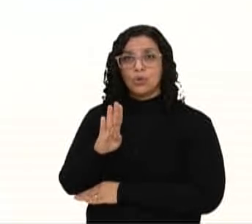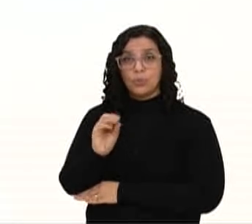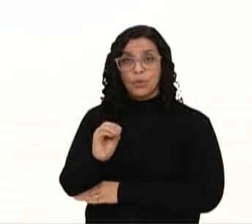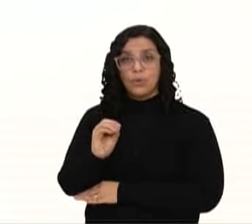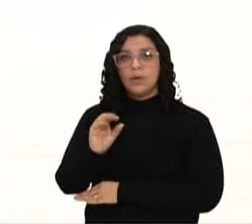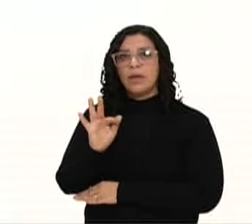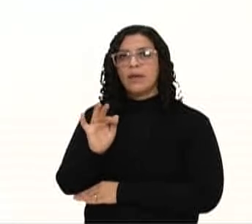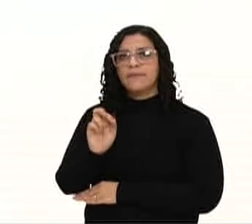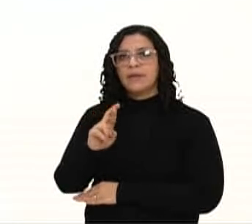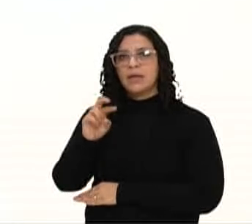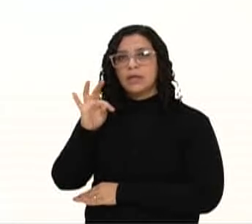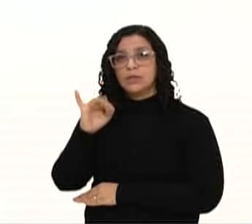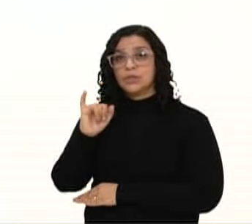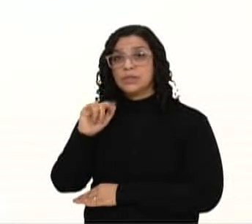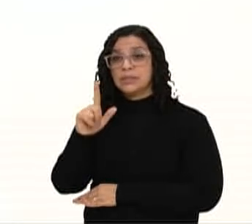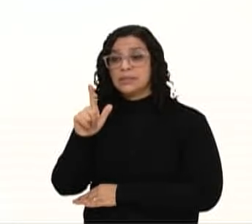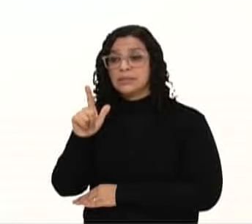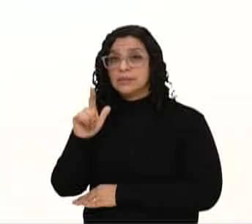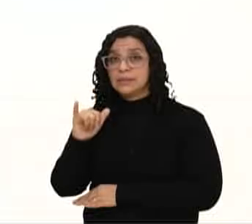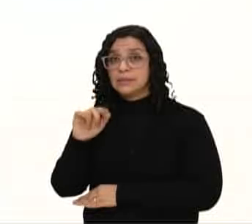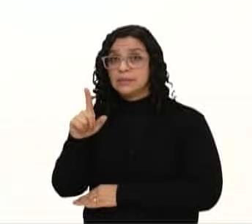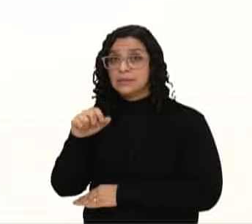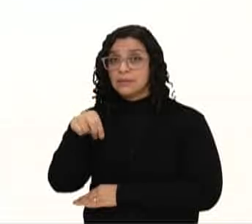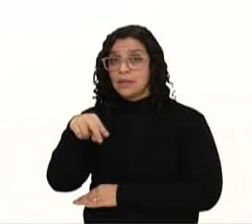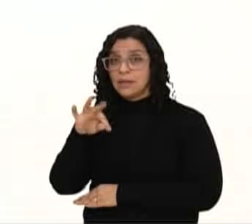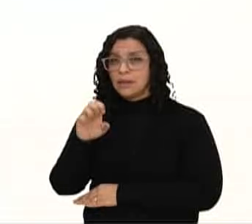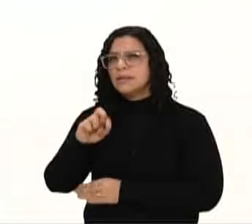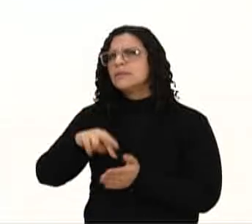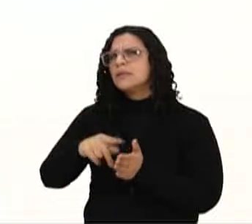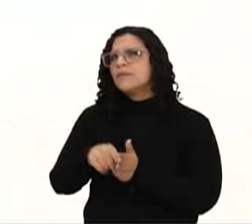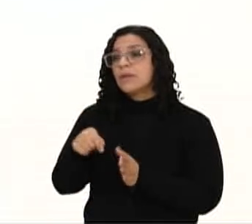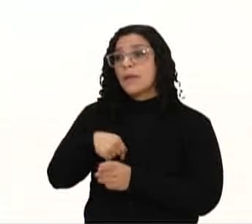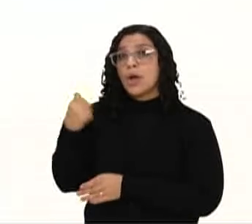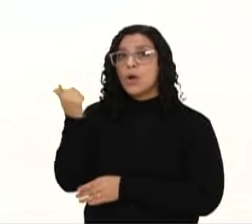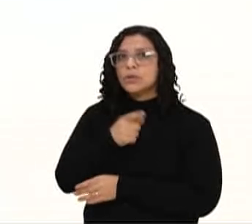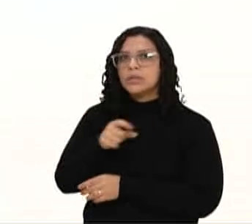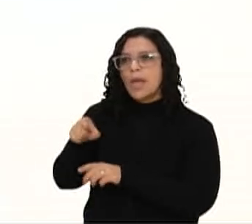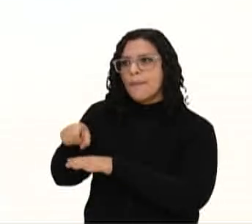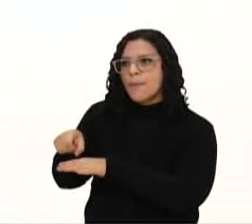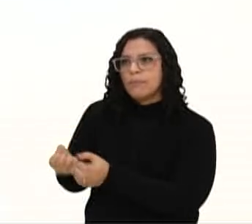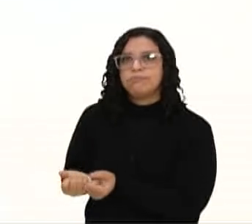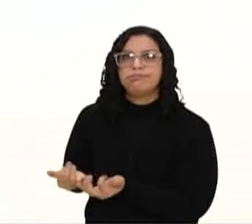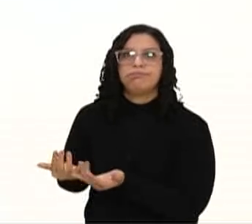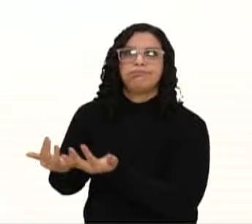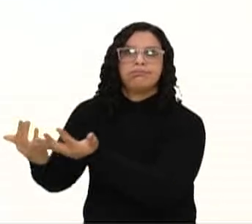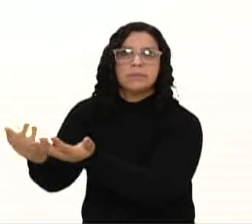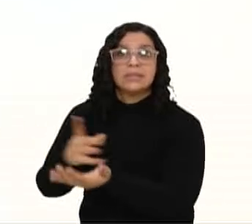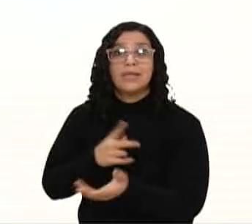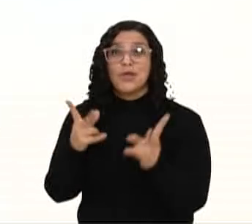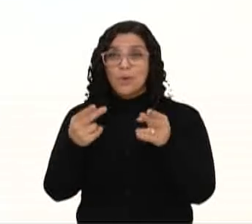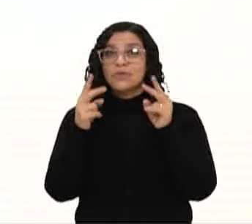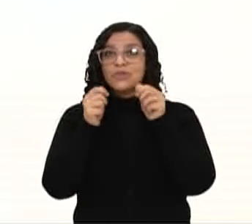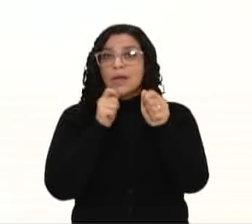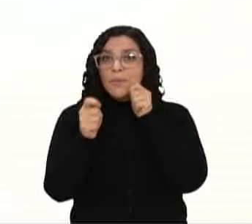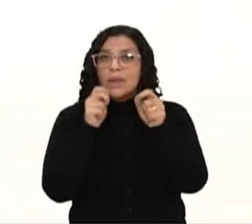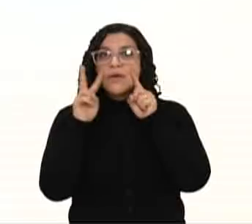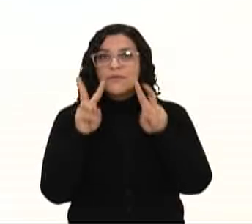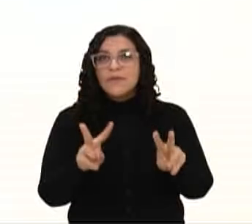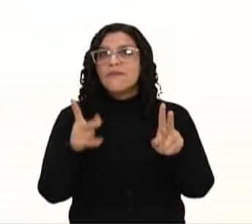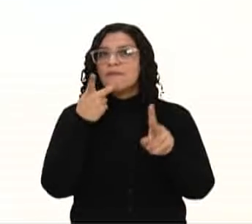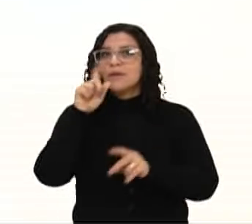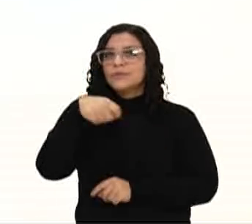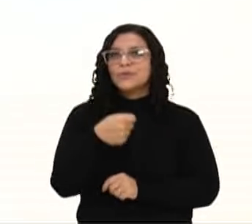em grande escala. Para que aconteça uma grande produção, como a gente está vendo até nas reportagens aí